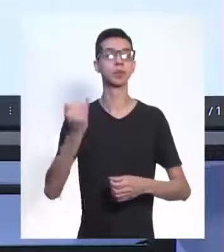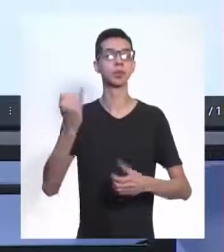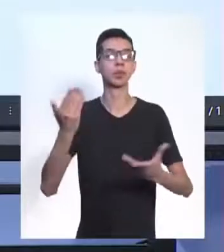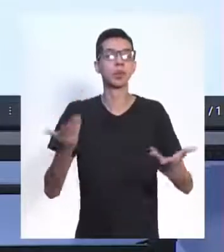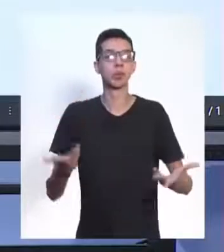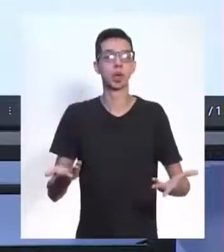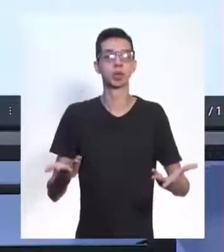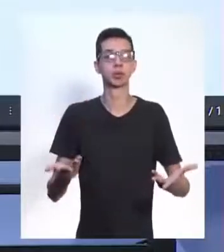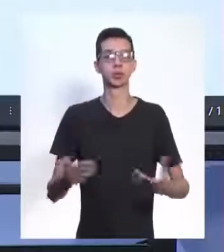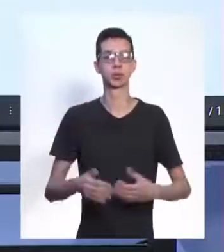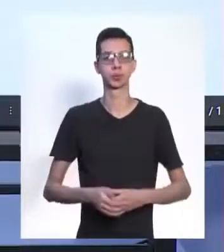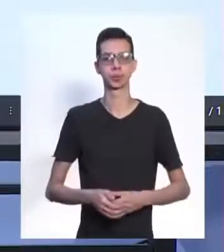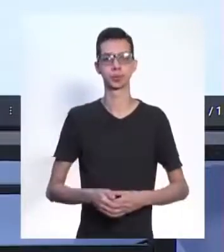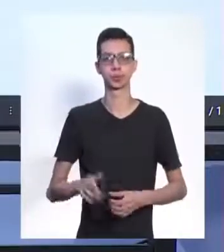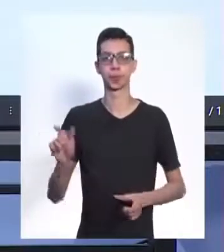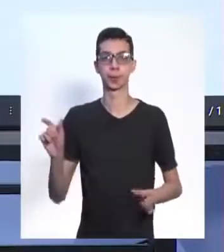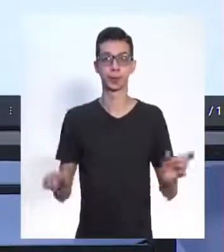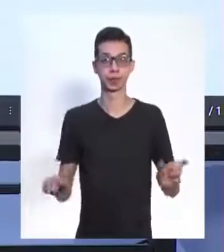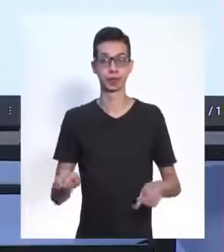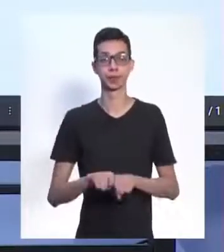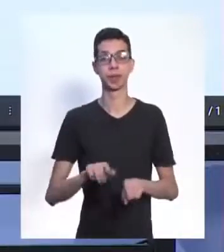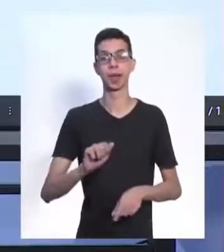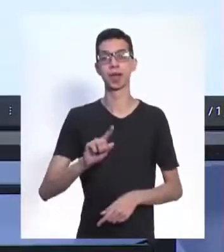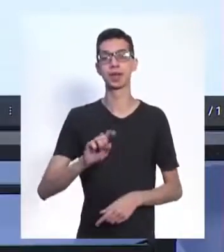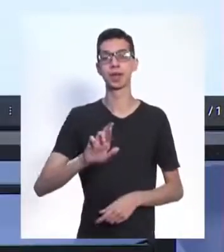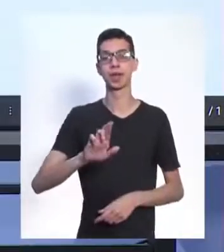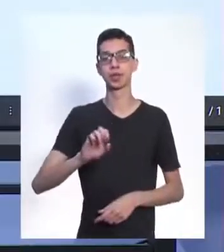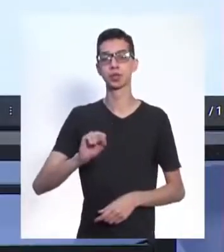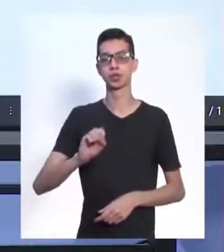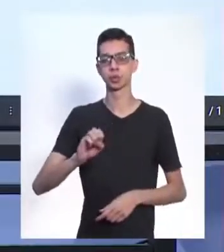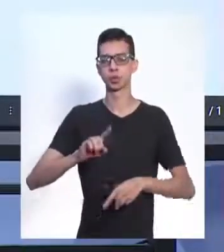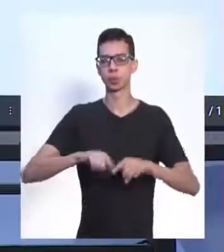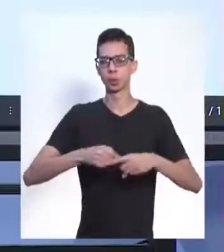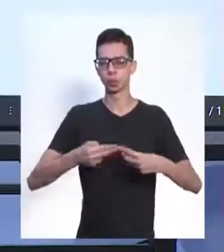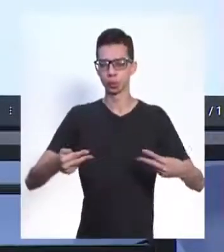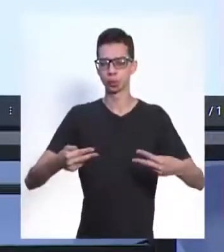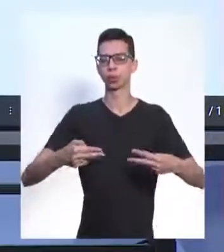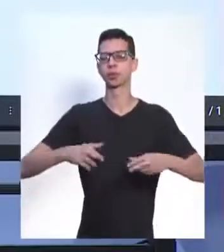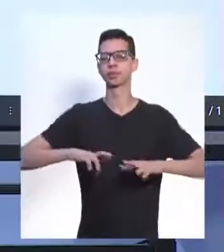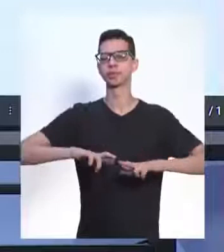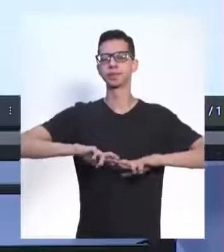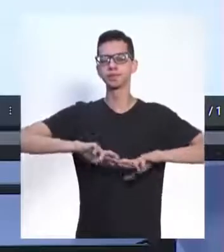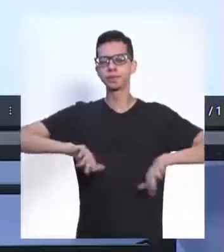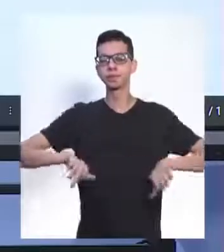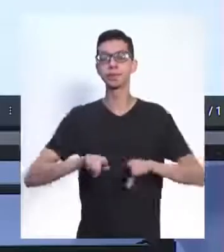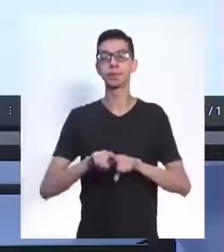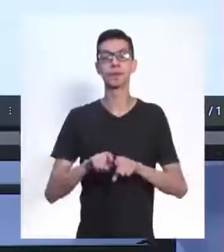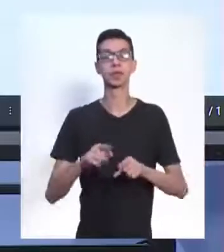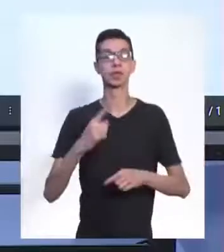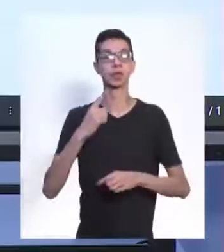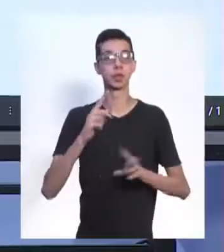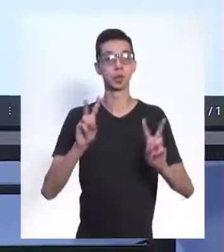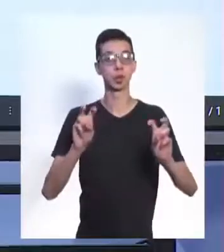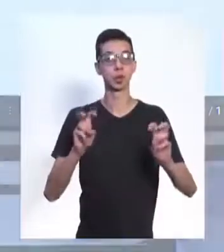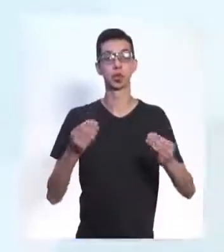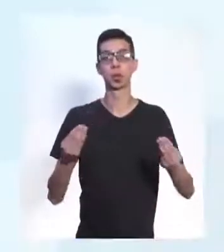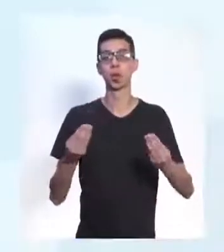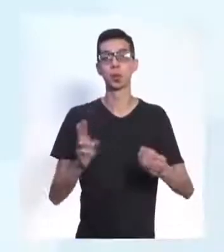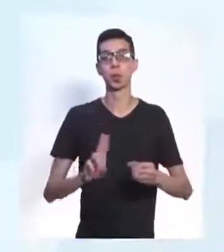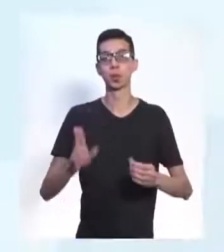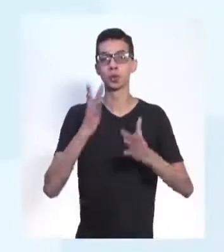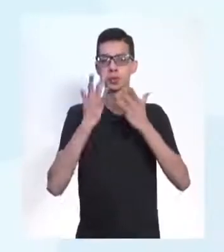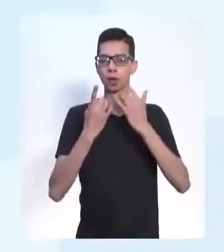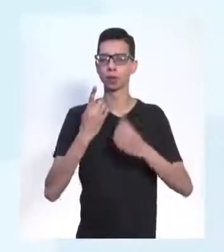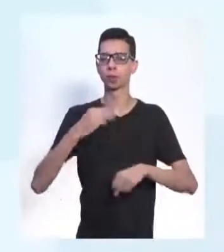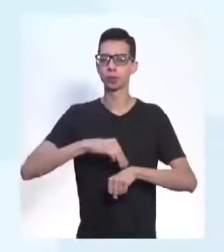elementos, personagens, adereços, cenário, iluminação e sonoplastia para uma produção teatral. Eu vou dar 1 minuto para